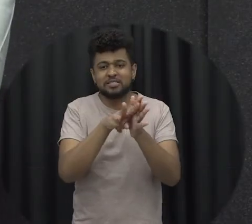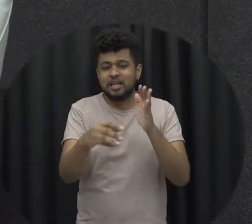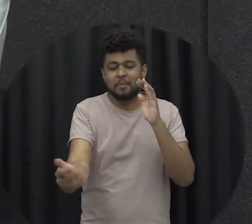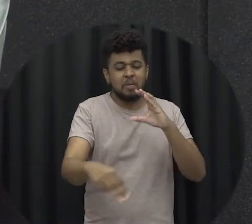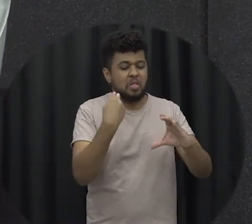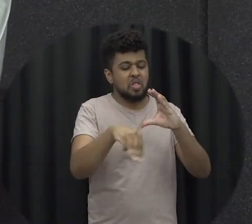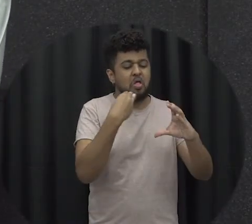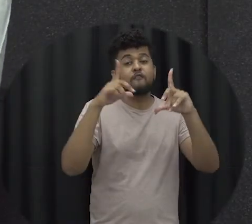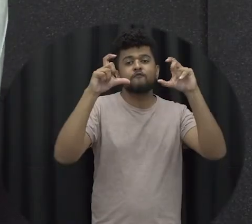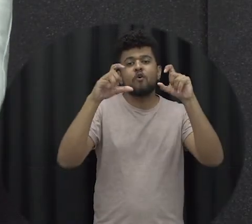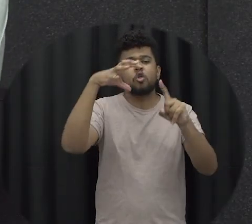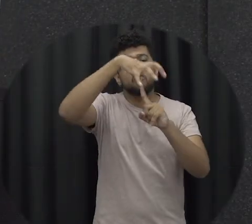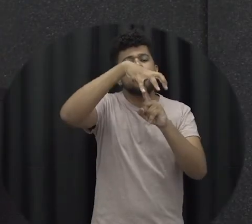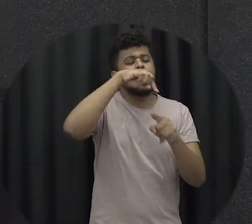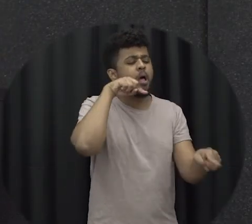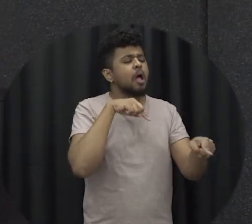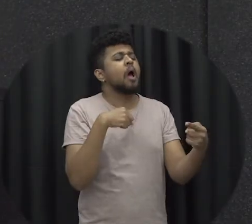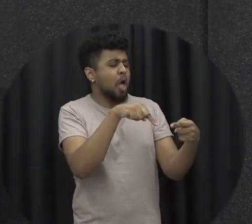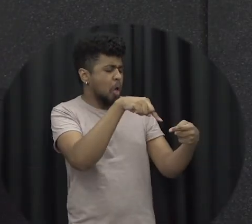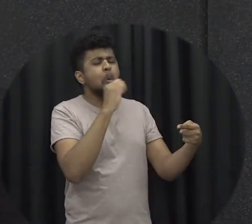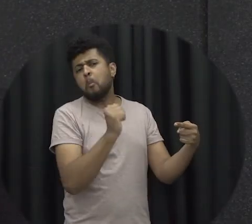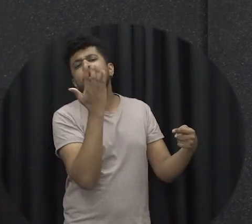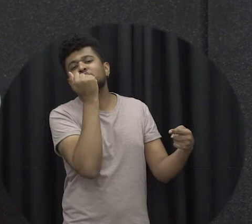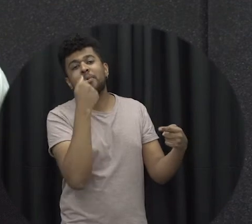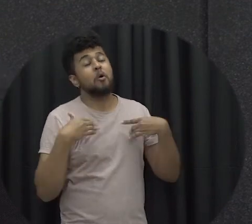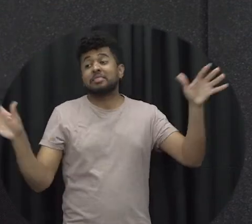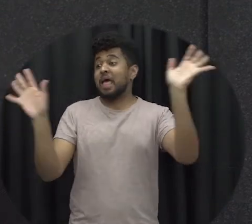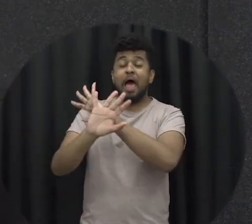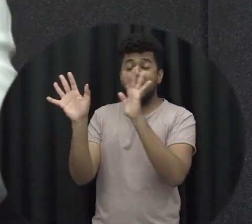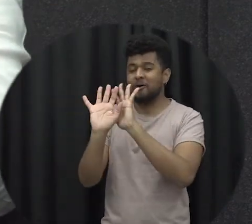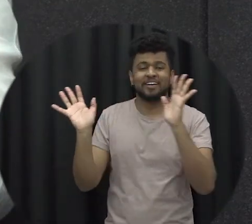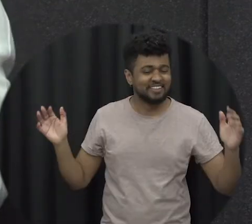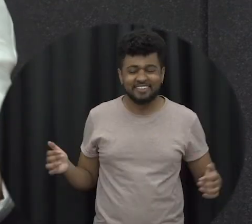foto de cogumelo. Rafa, isso daqui, posso comer? Eu falo,